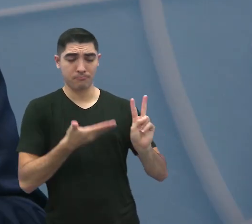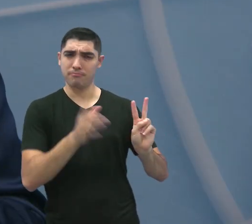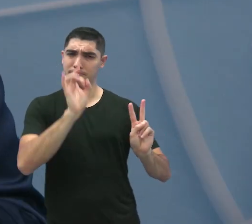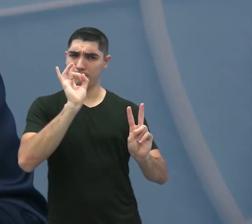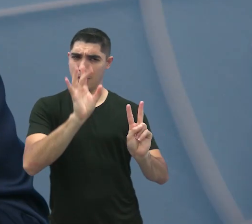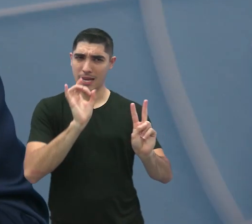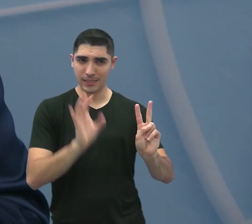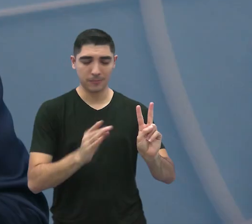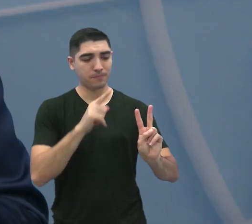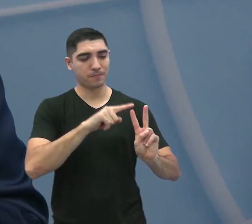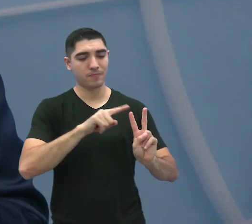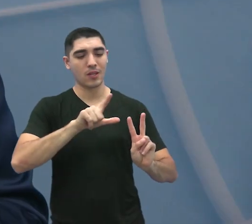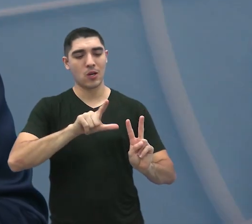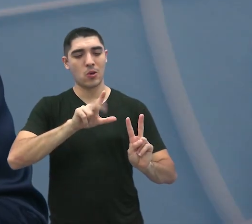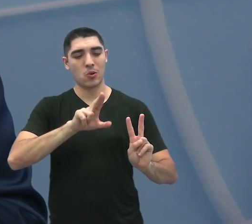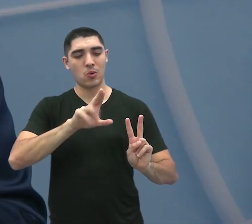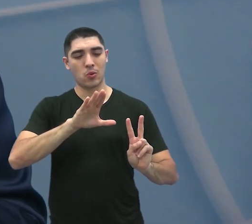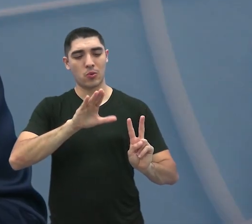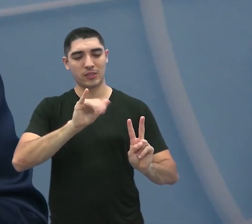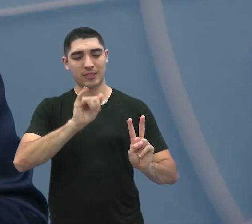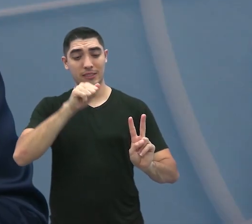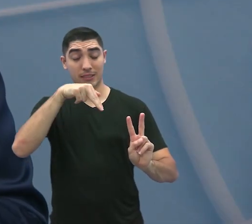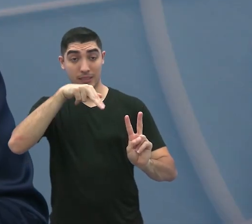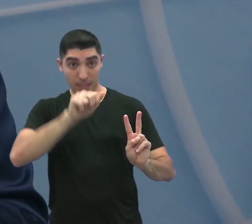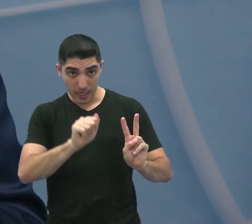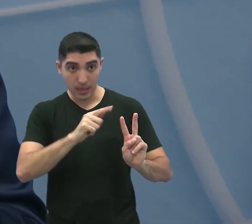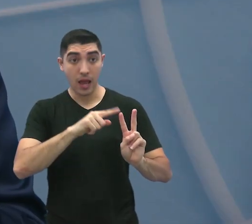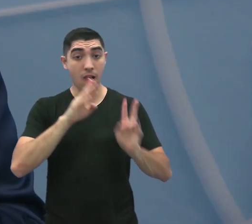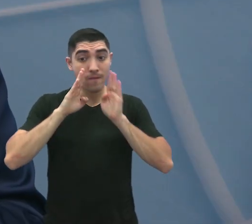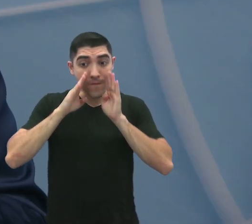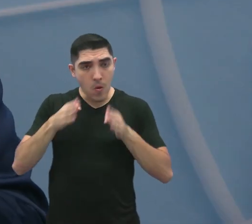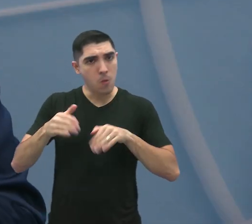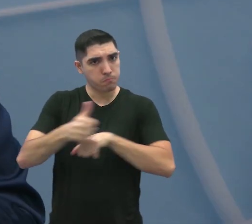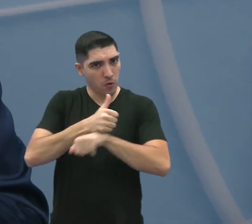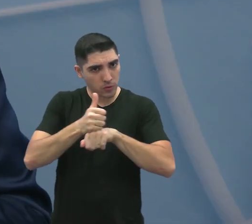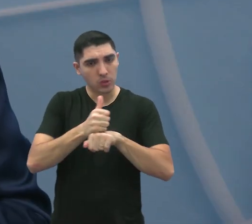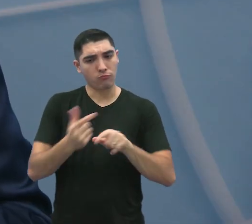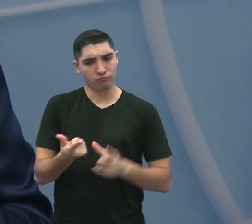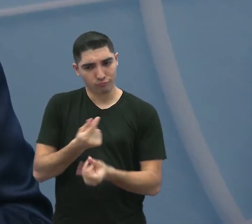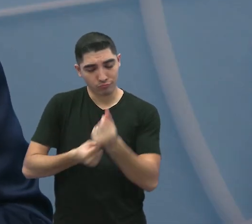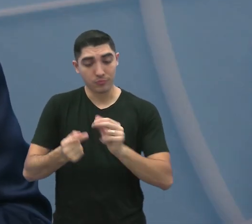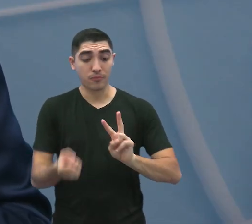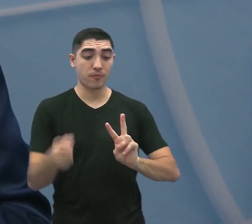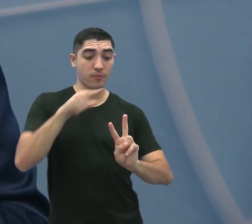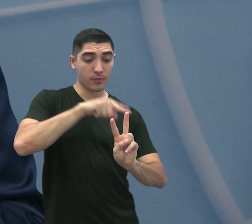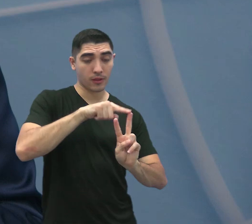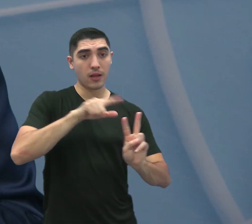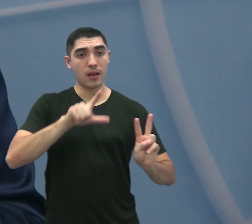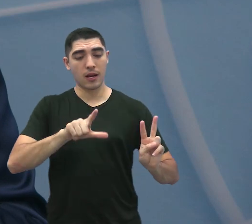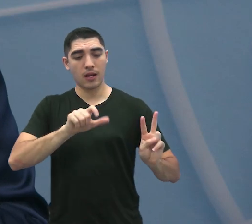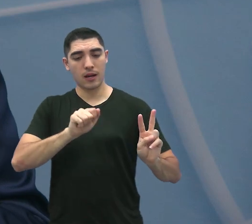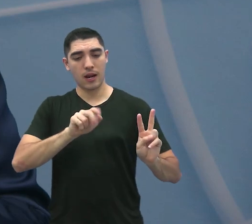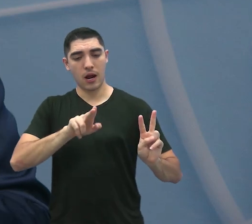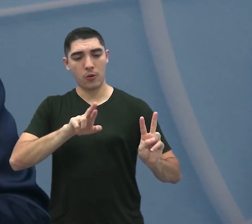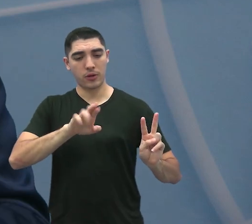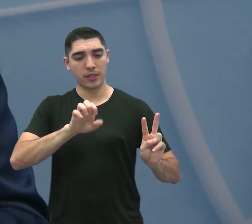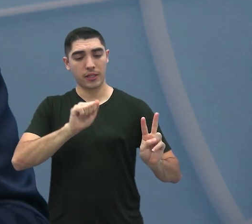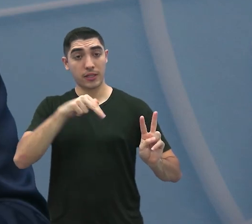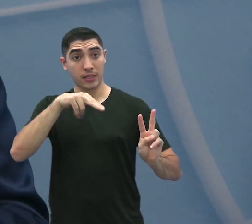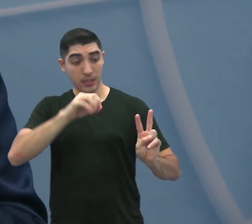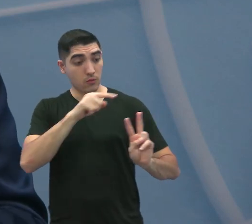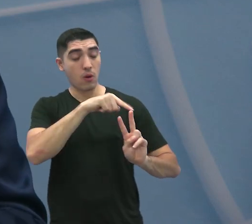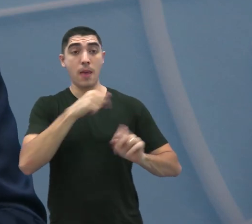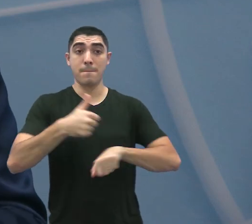especiais, Luciana Iquedo, especialista em finanças, e também o economista Laureano Rosa, que